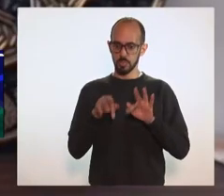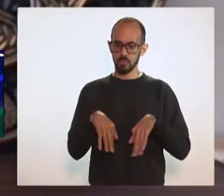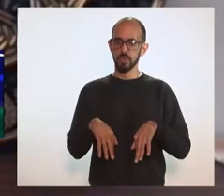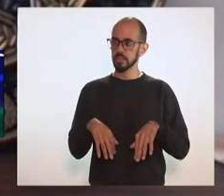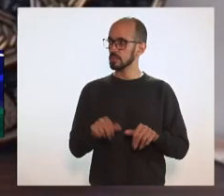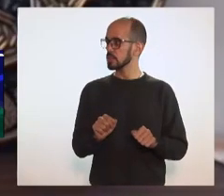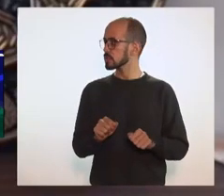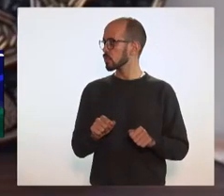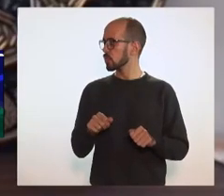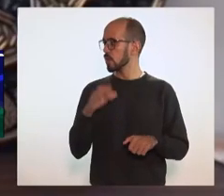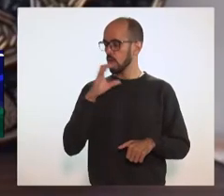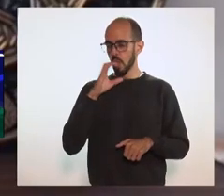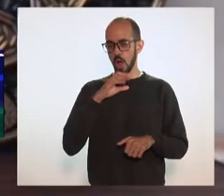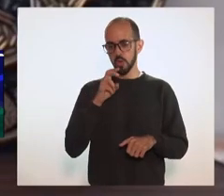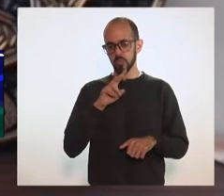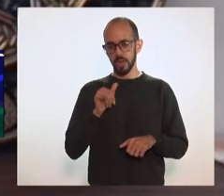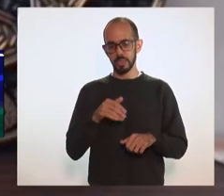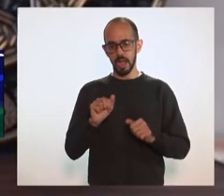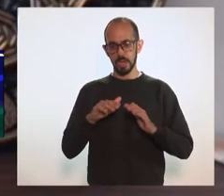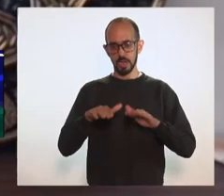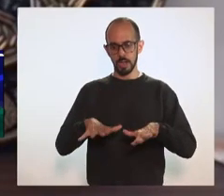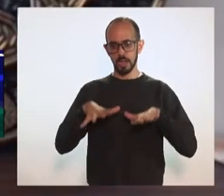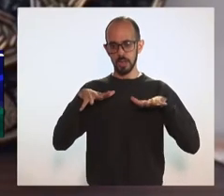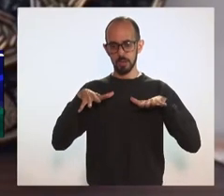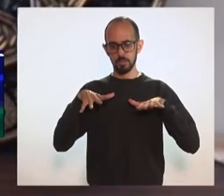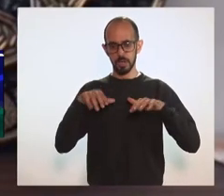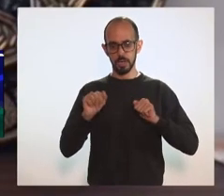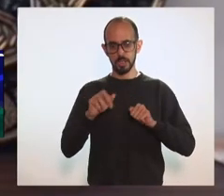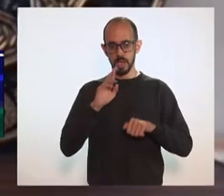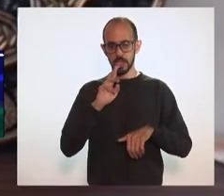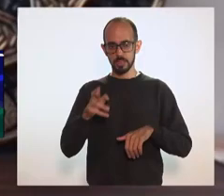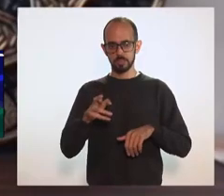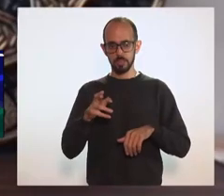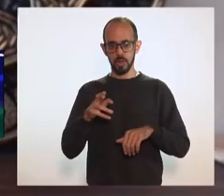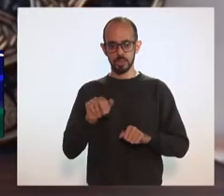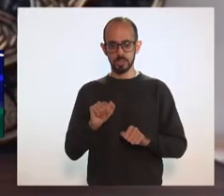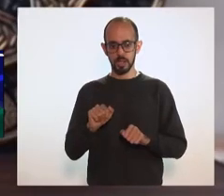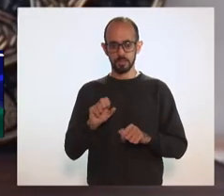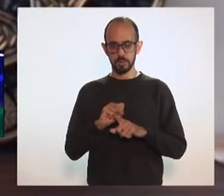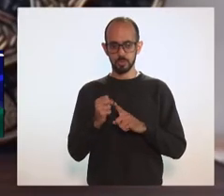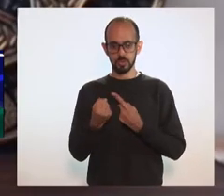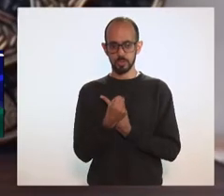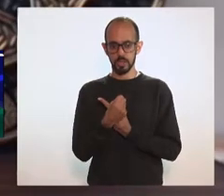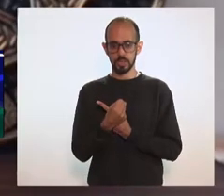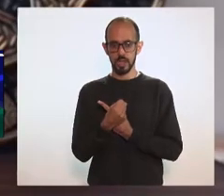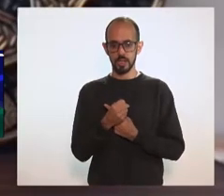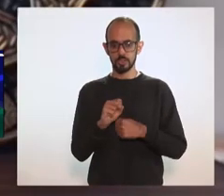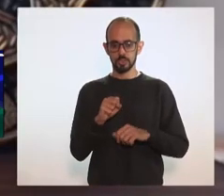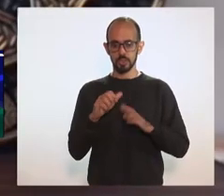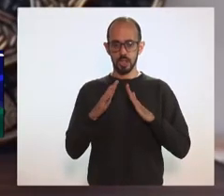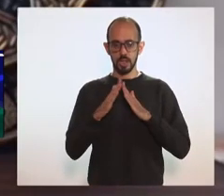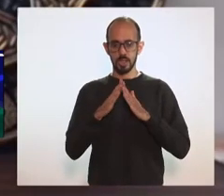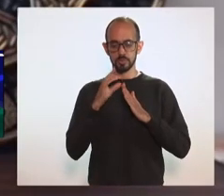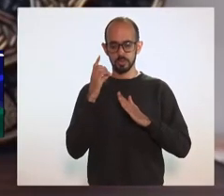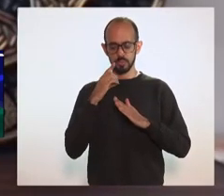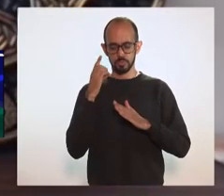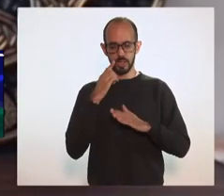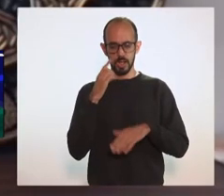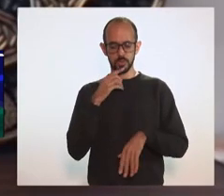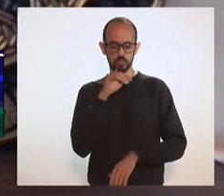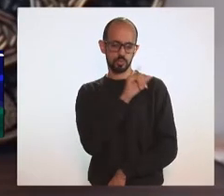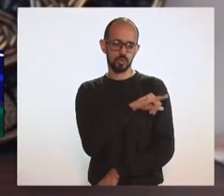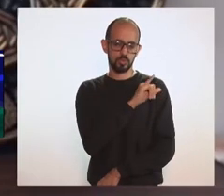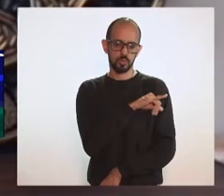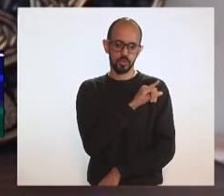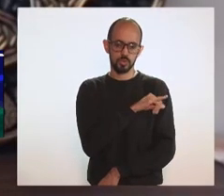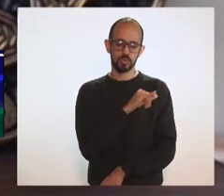aprovada e que a resposta à sociedade do Parlamento Fluminense seja convincente